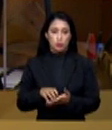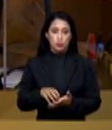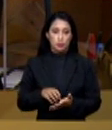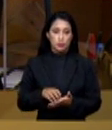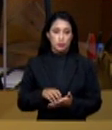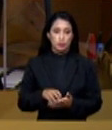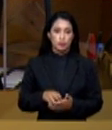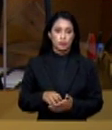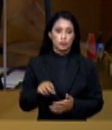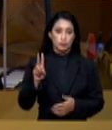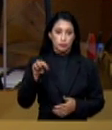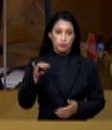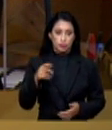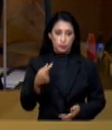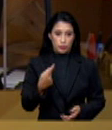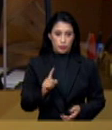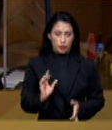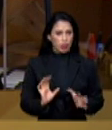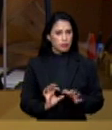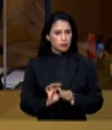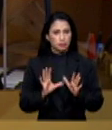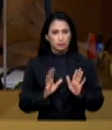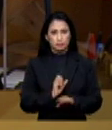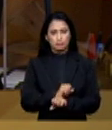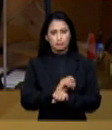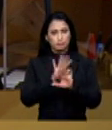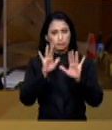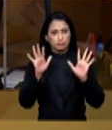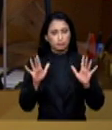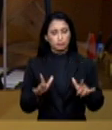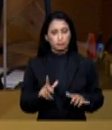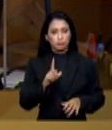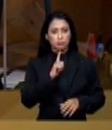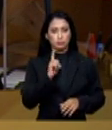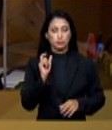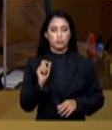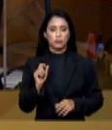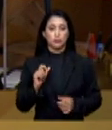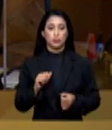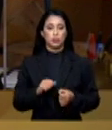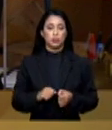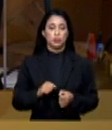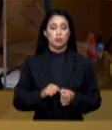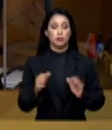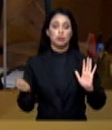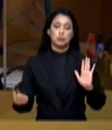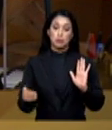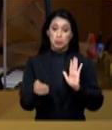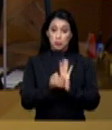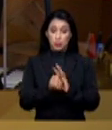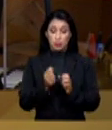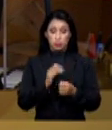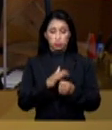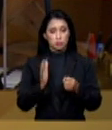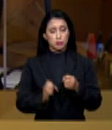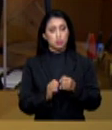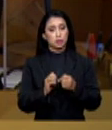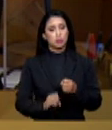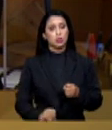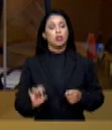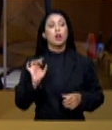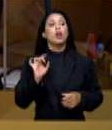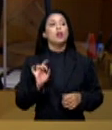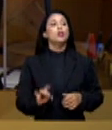de da União Deixa claro que o mecanismo de spend Power criado pelo Marco de saneamento atinge apenas